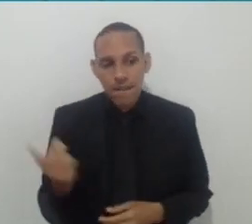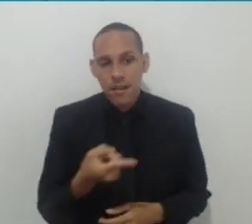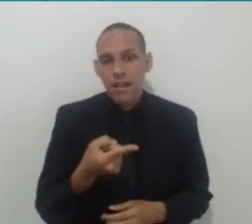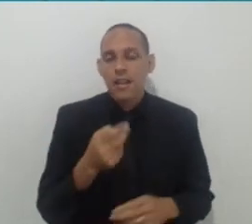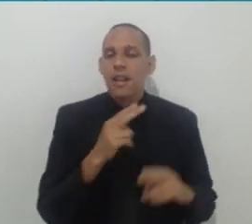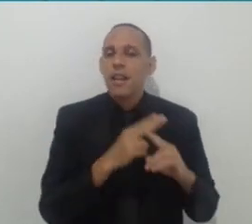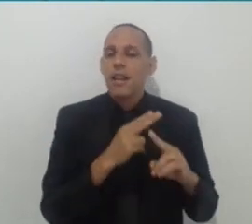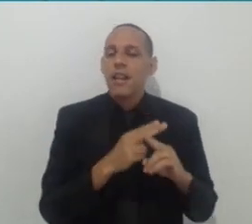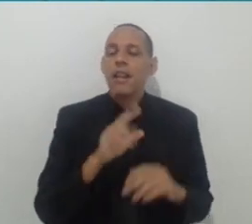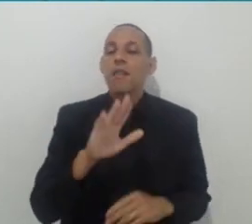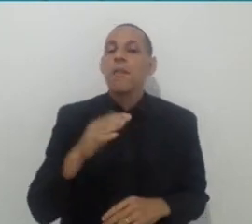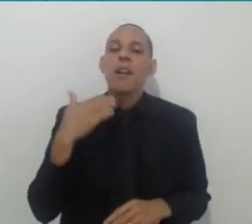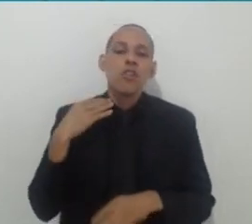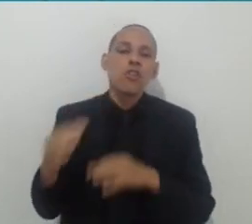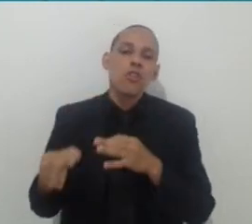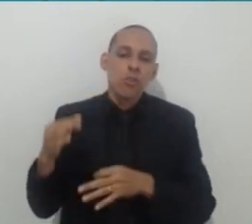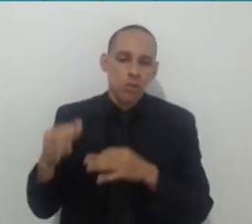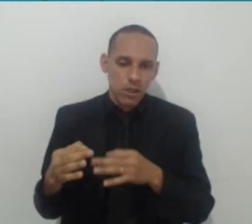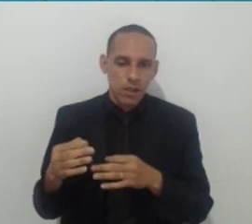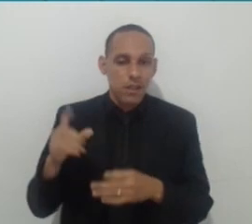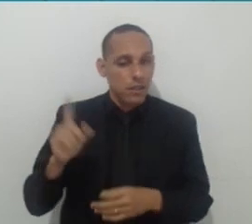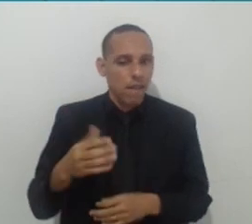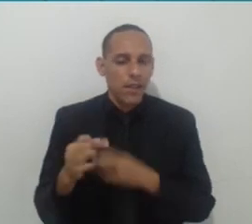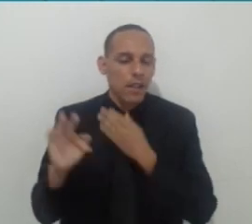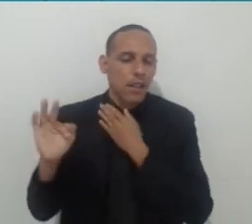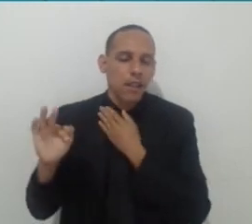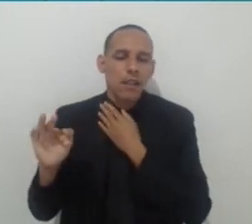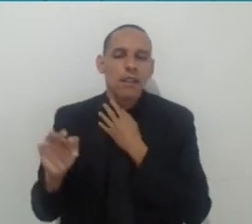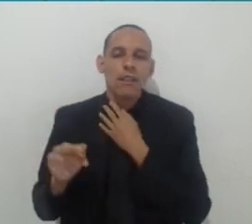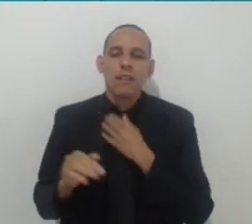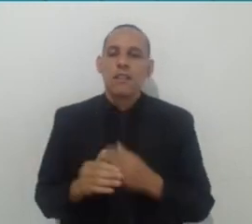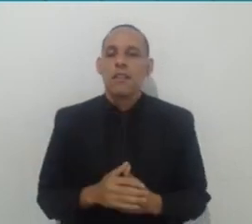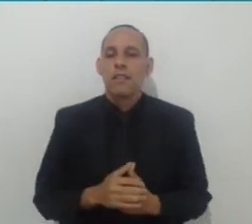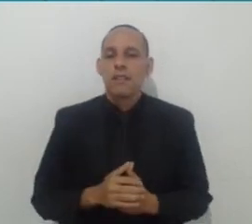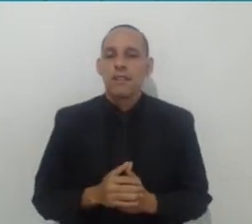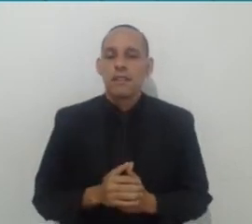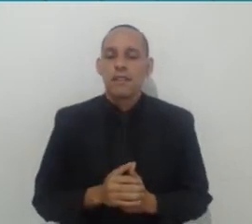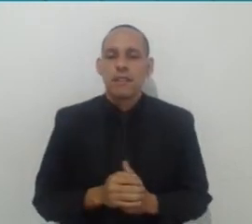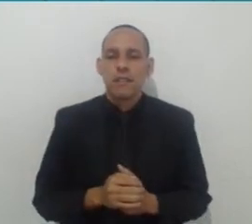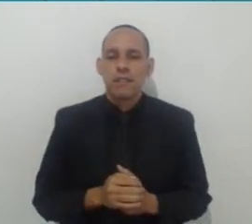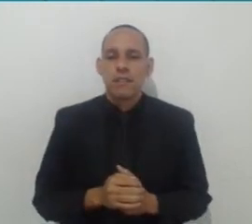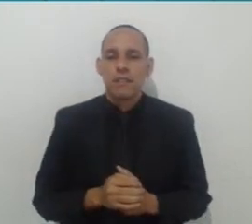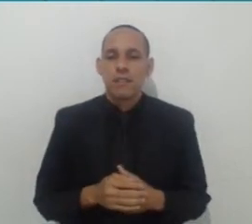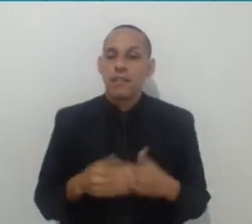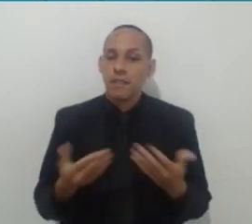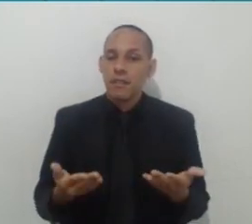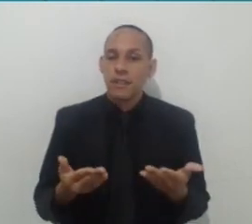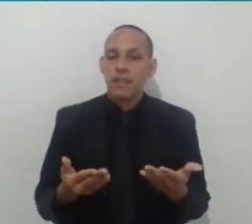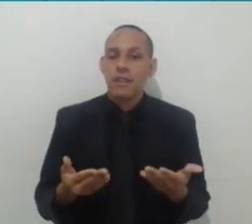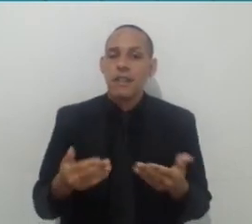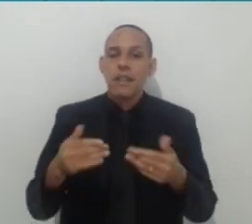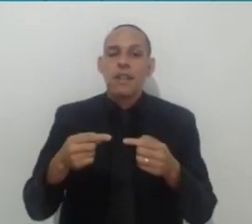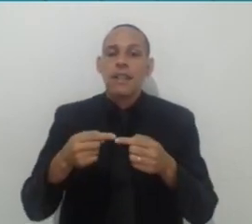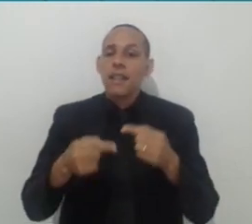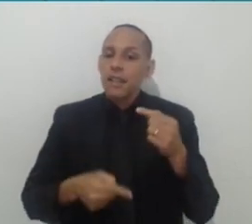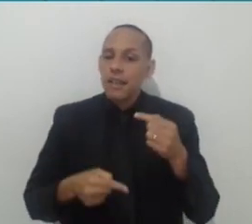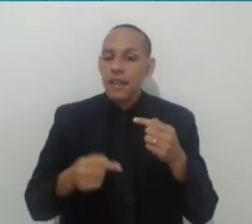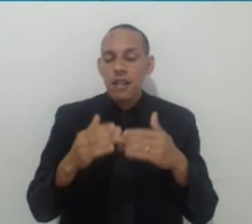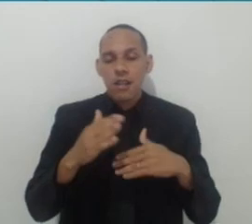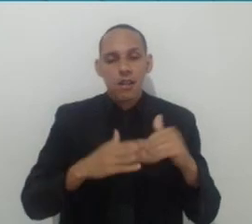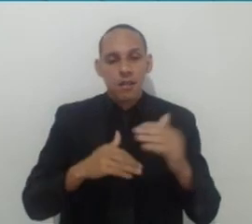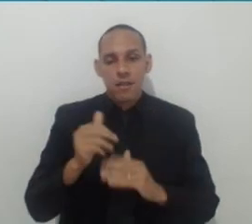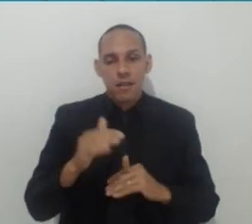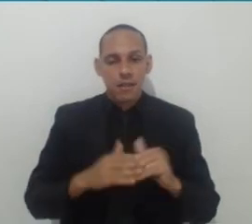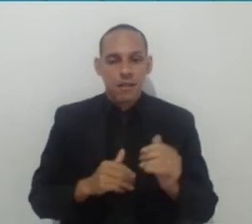estabelece que o juiz competente para tudo é o federal. Não seria o caso de declínio de competência. Mas já